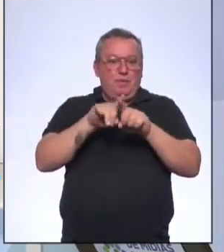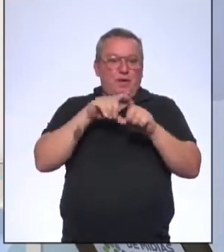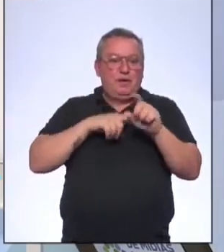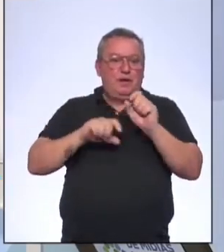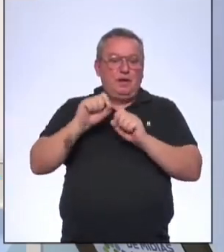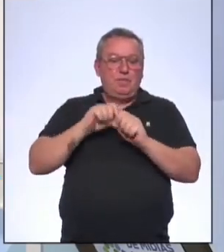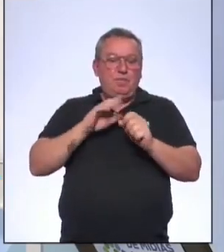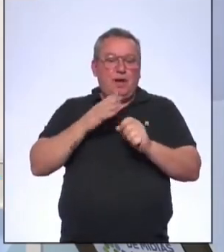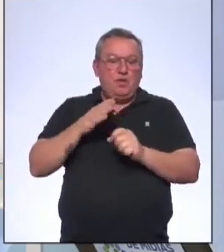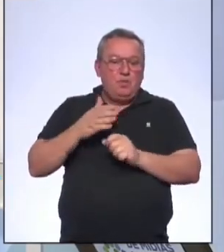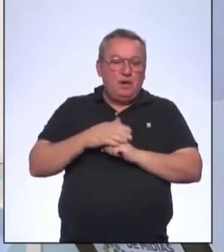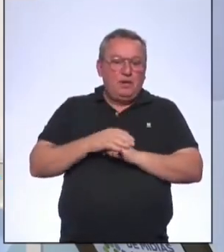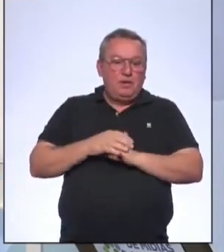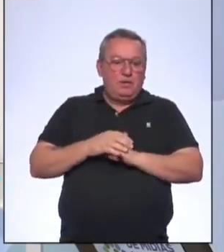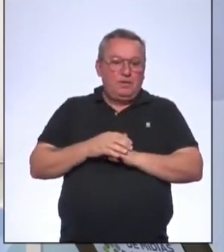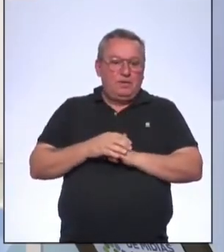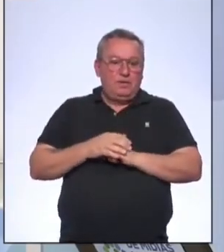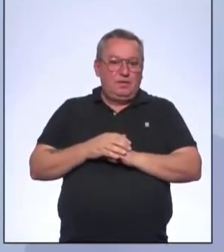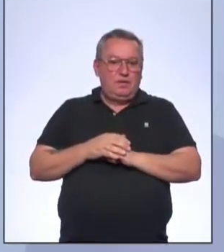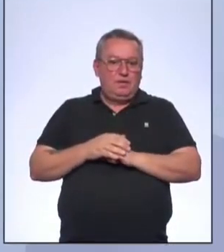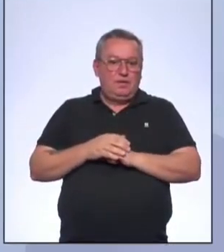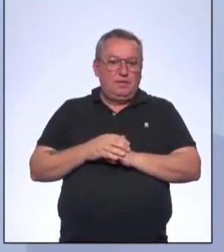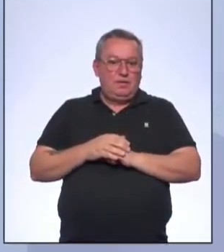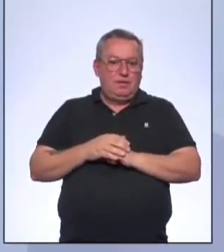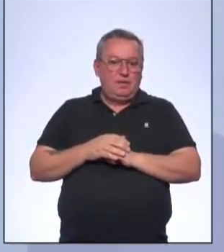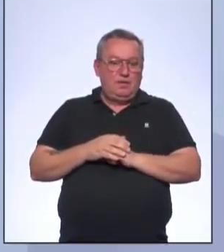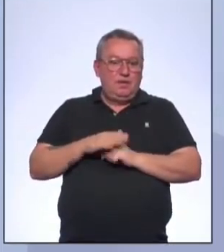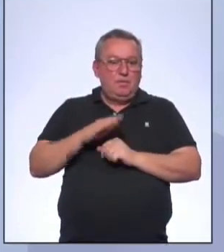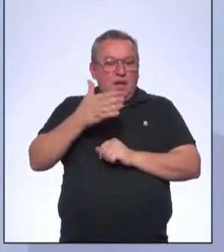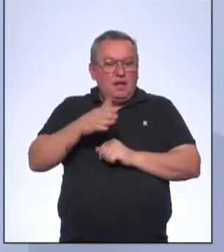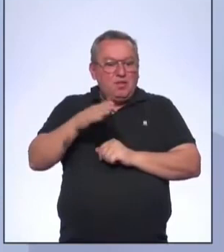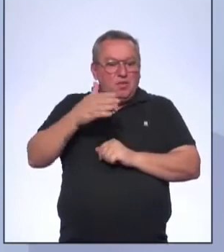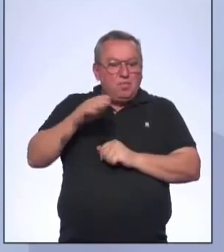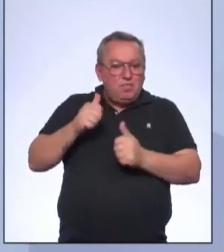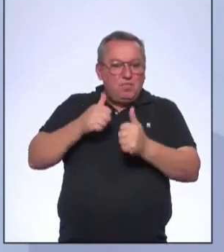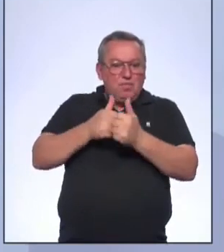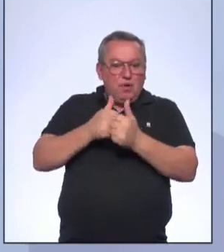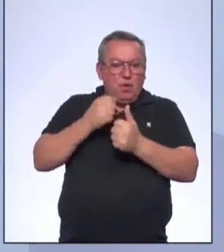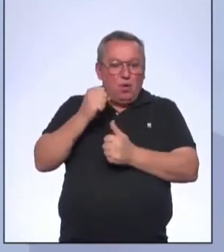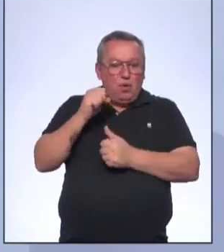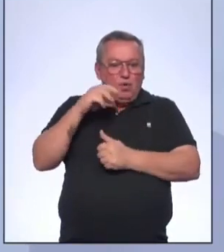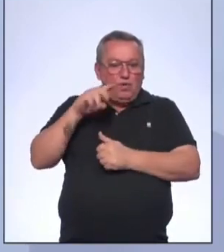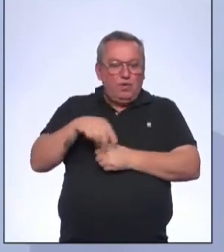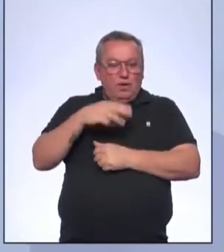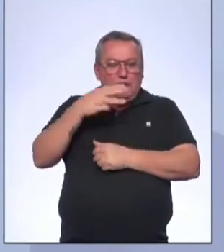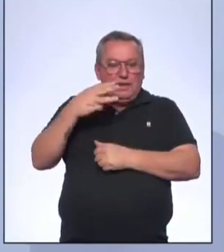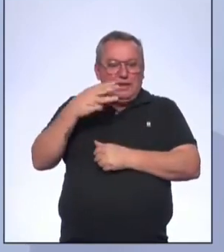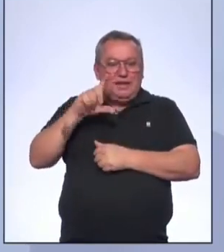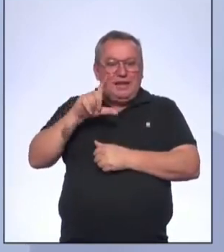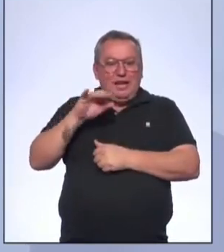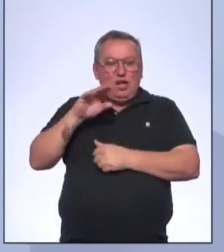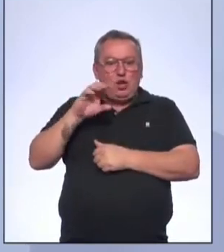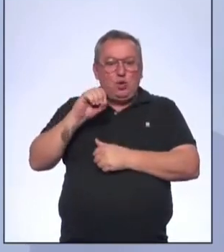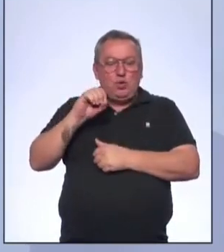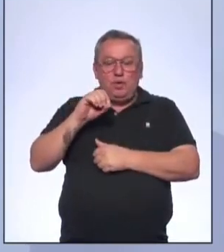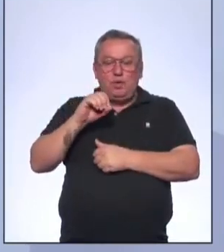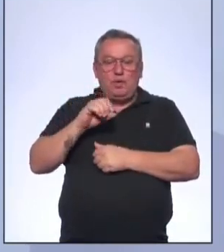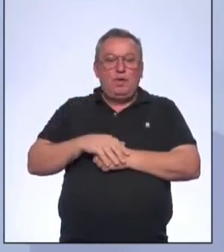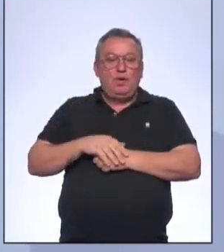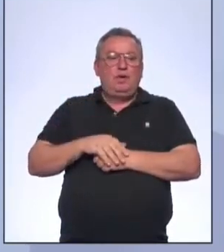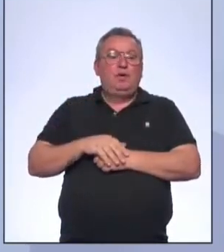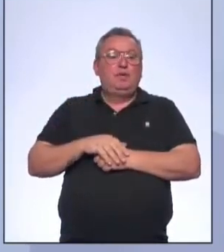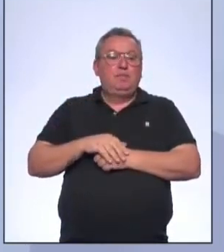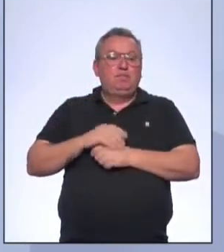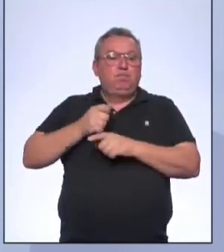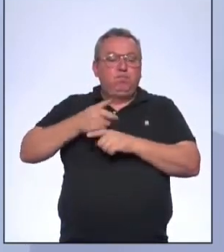aí aproximadamente, não é igual, tá? Temos aí aproximadamente 8,3 litros de água que essa